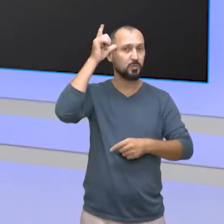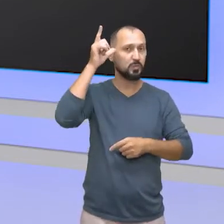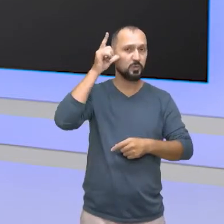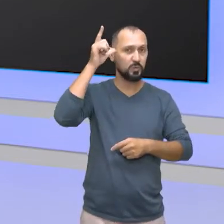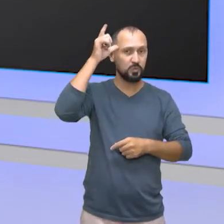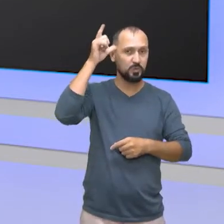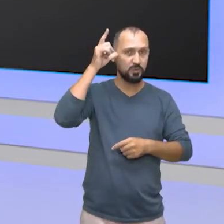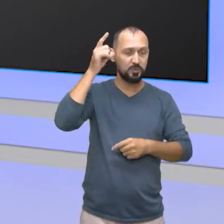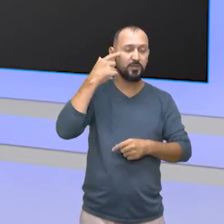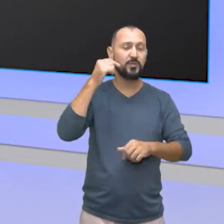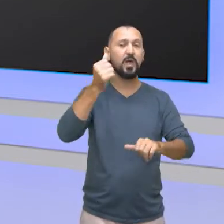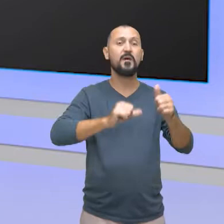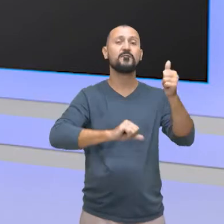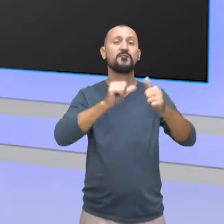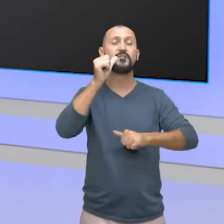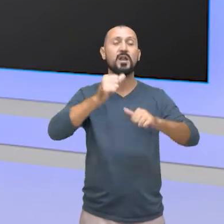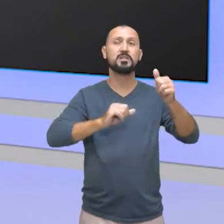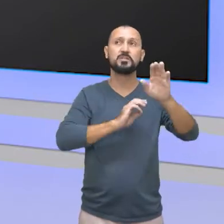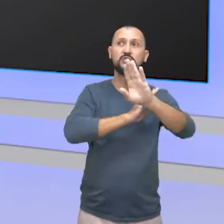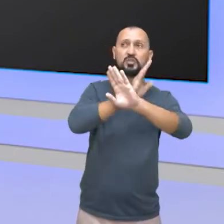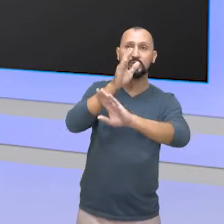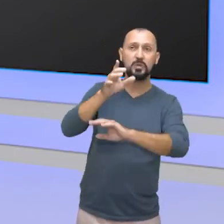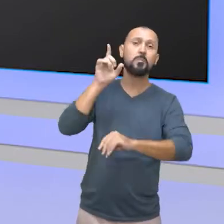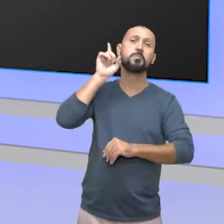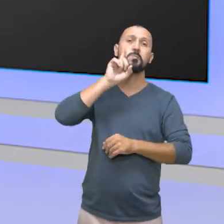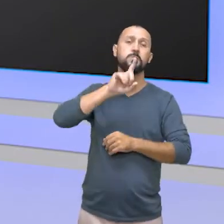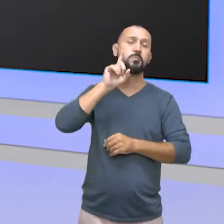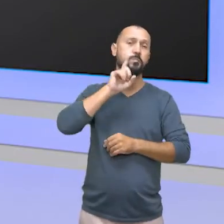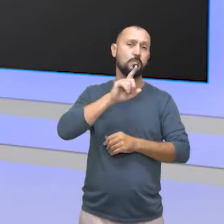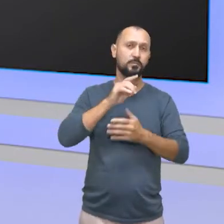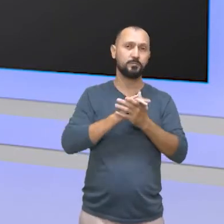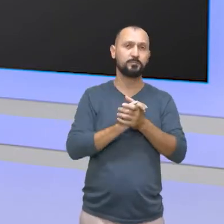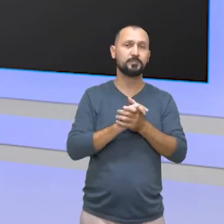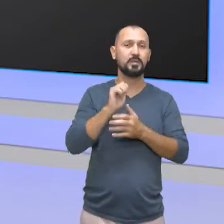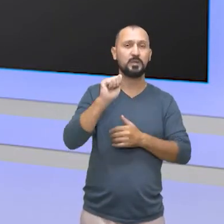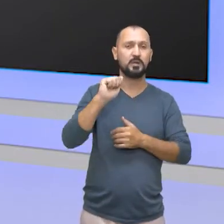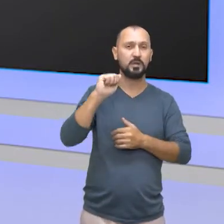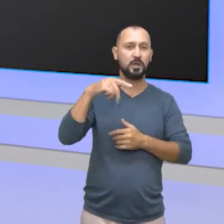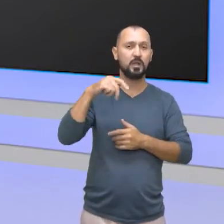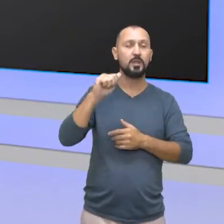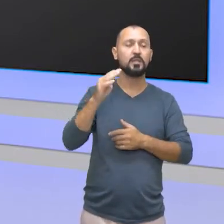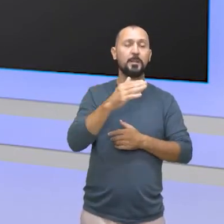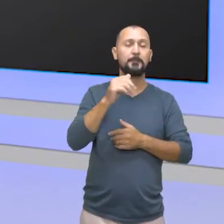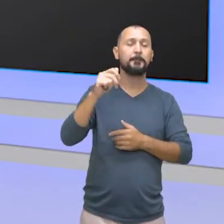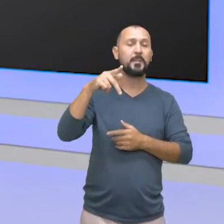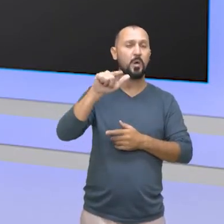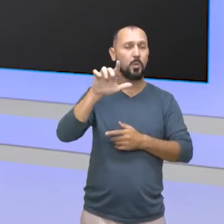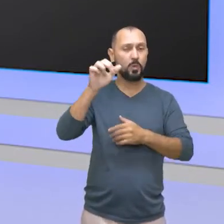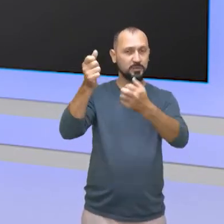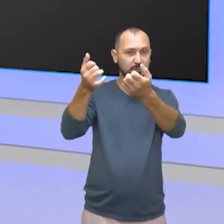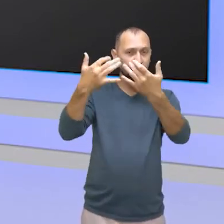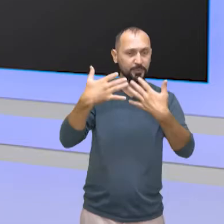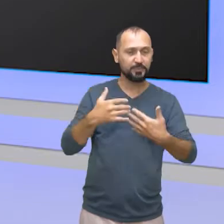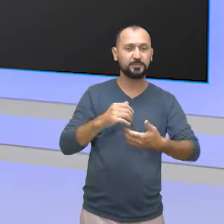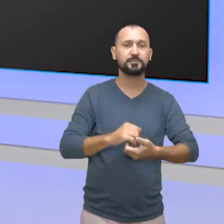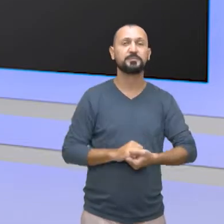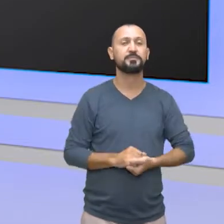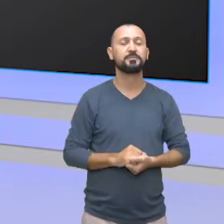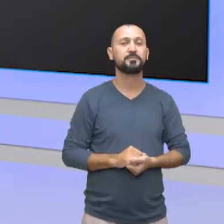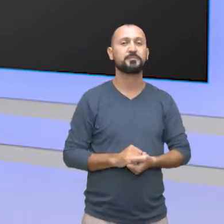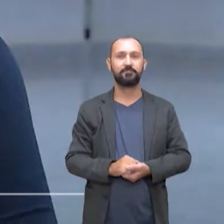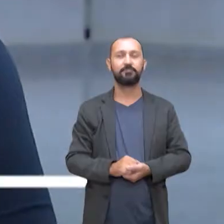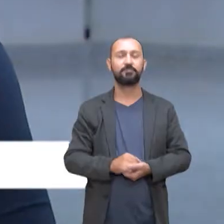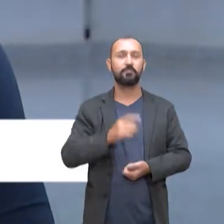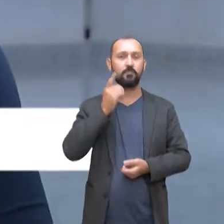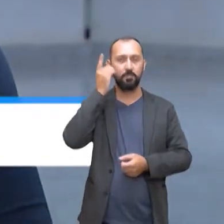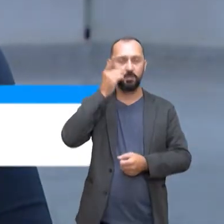deputado Lídio Lopes, fez balanço de visita aos Estados Unidos. Ana Paula Gimenez traz mais informações para a